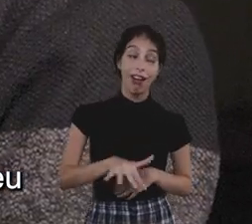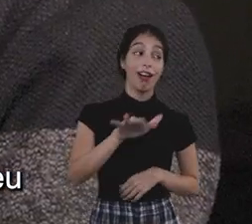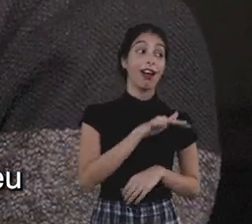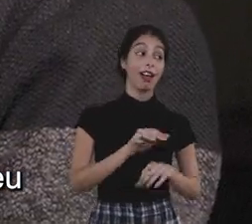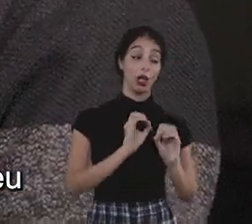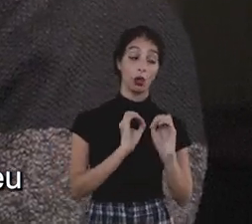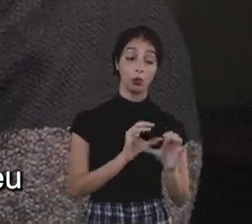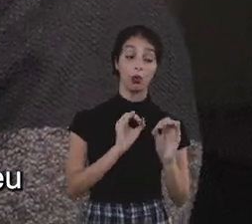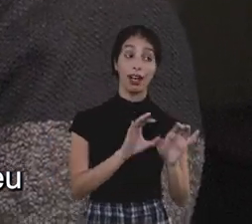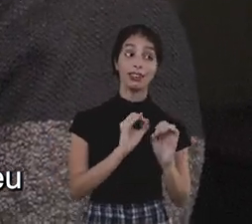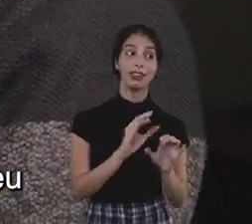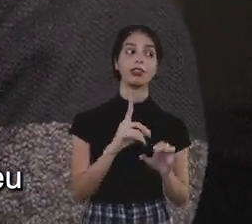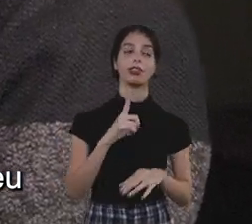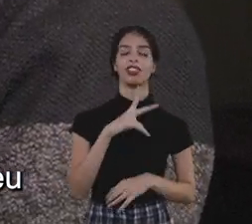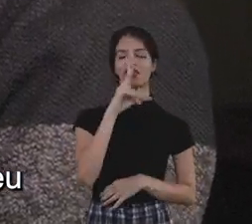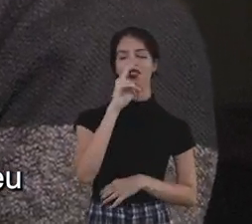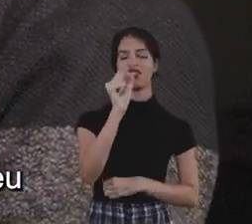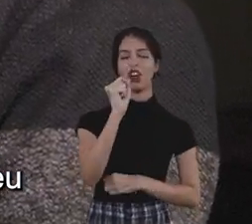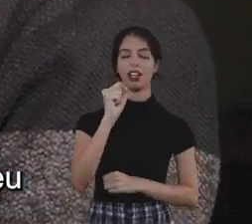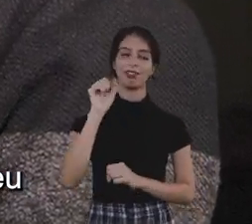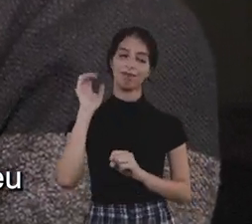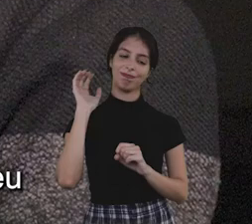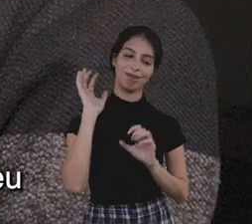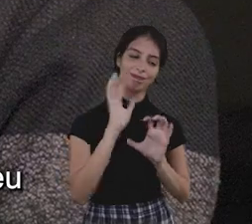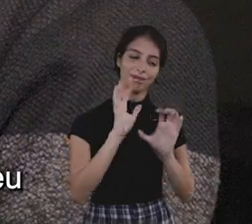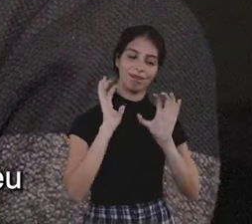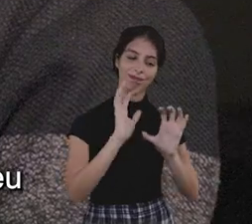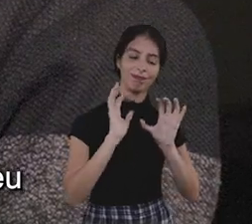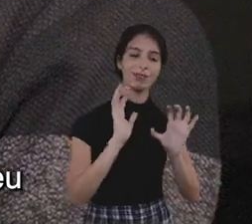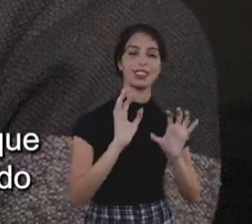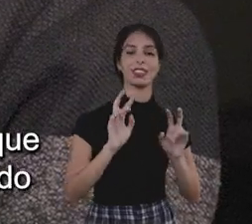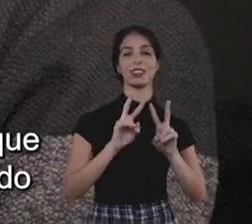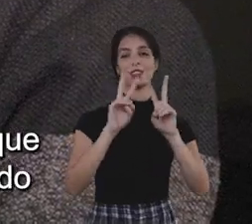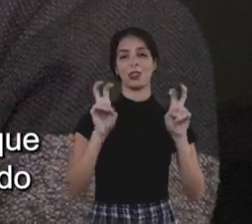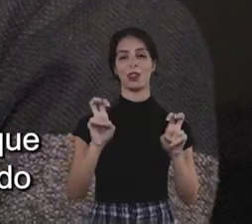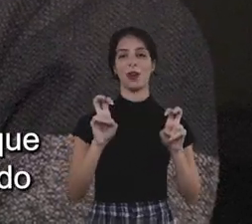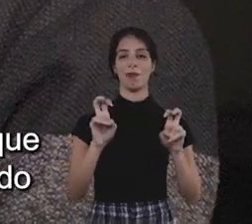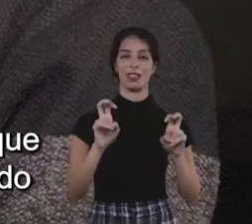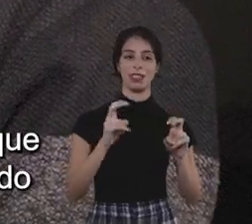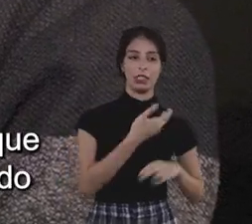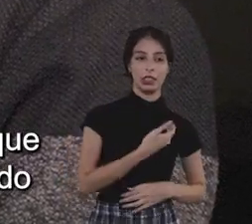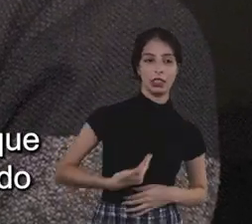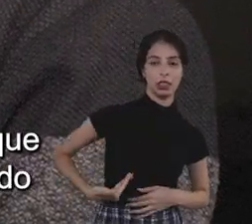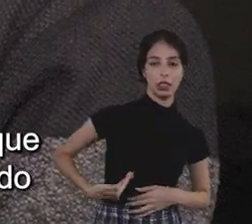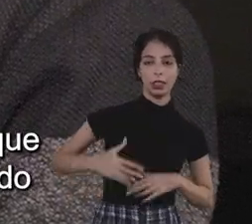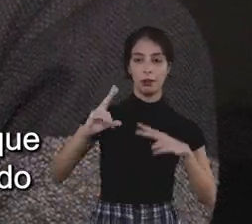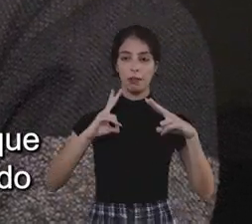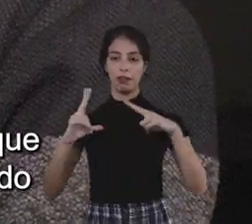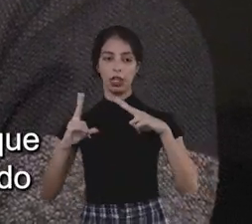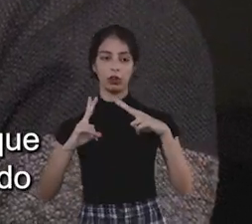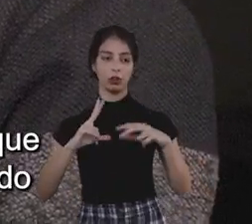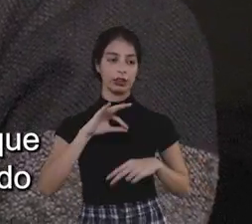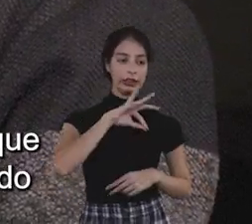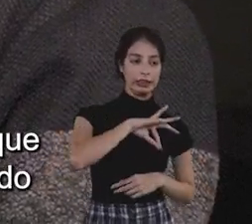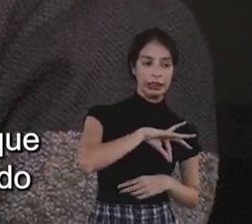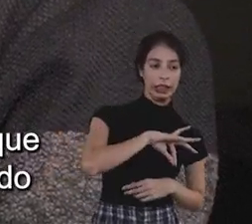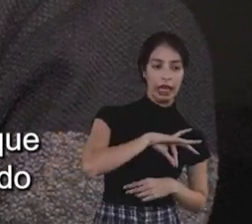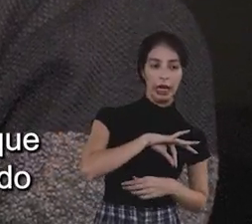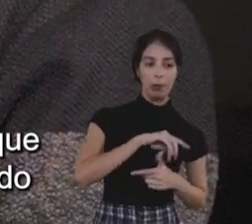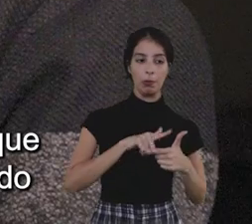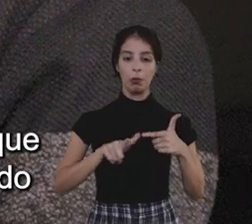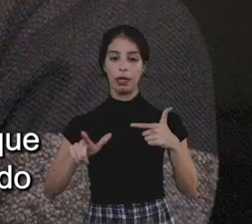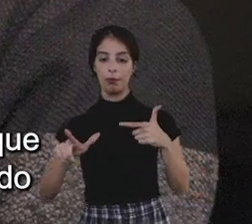brasileira como um projeto né Eh mas eu eu acho que a gente tá vivendo esse momento em que